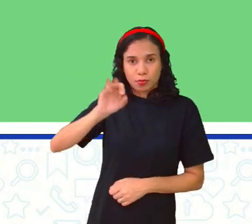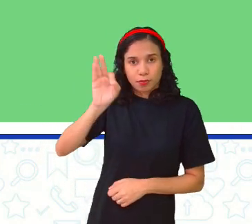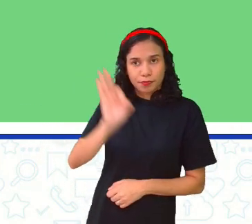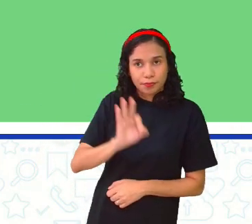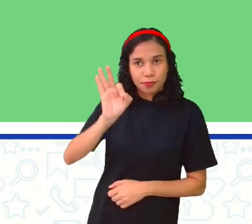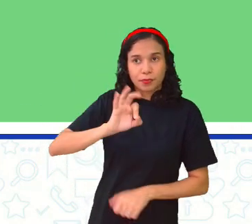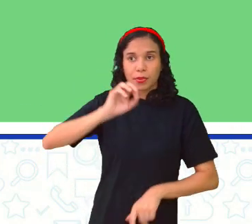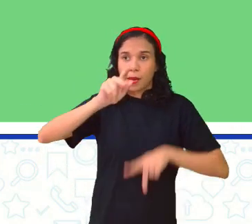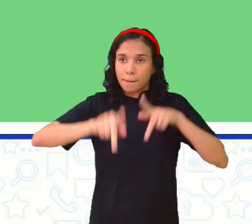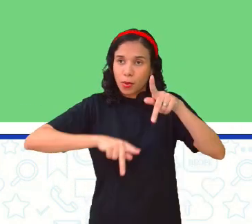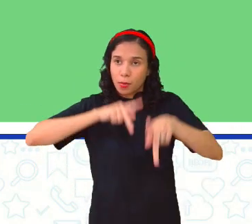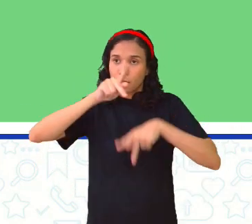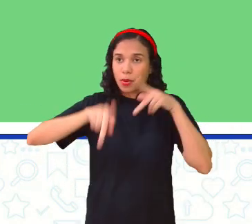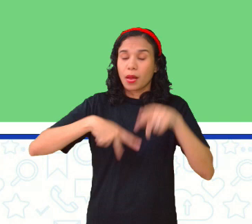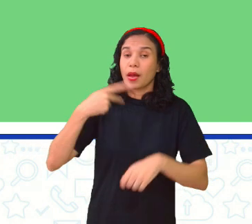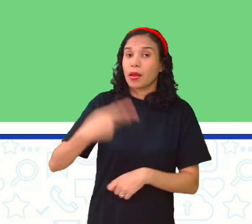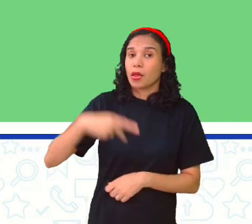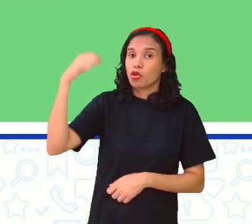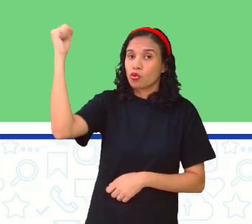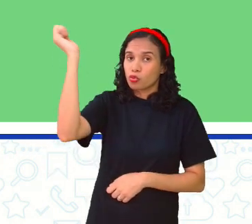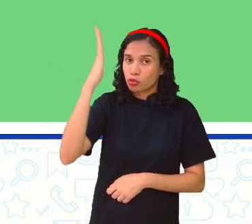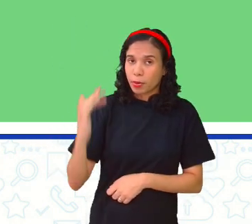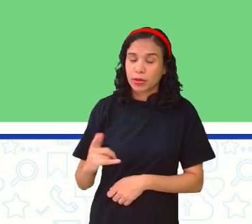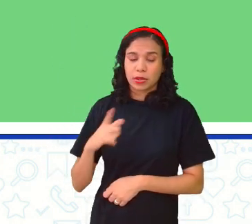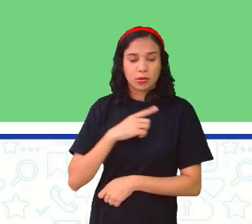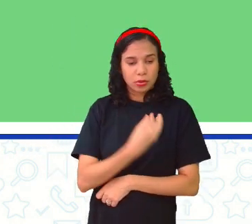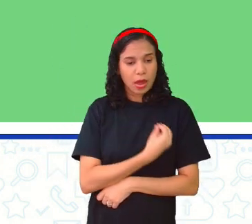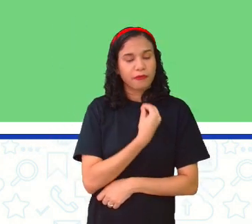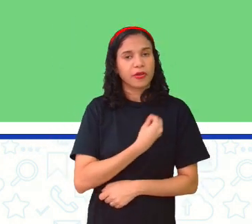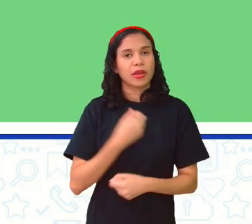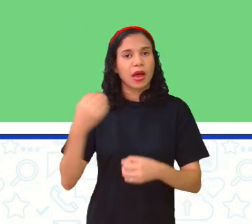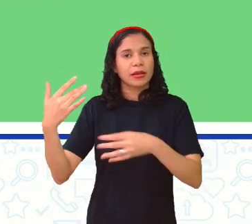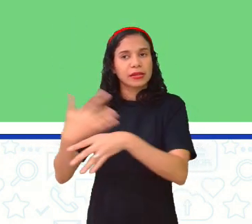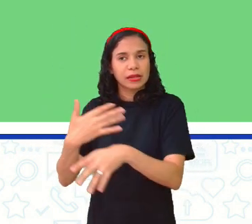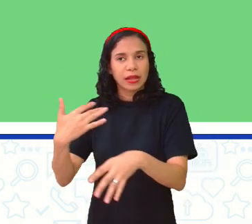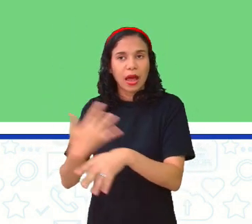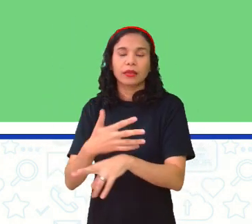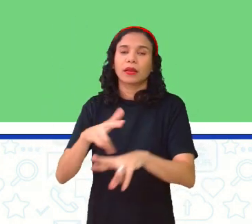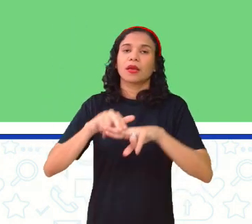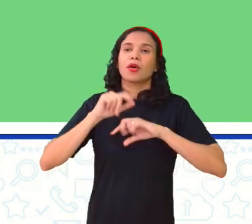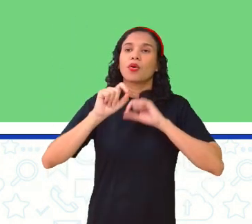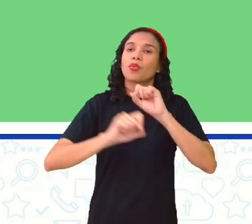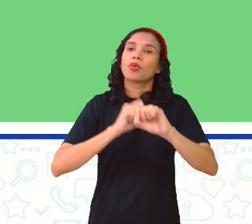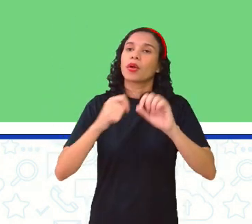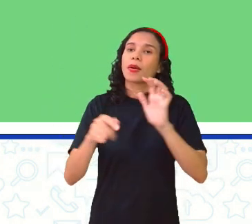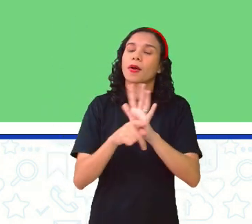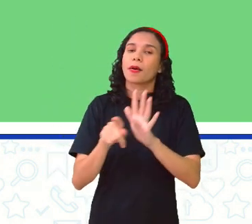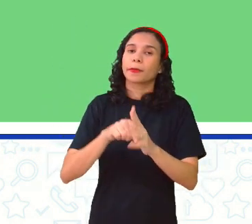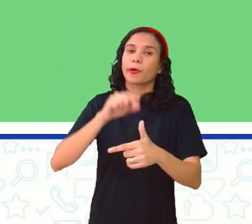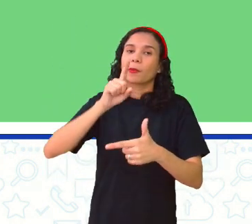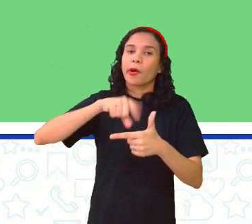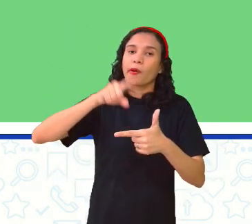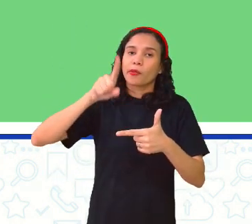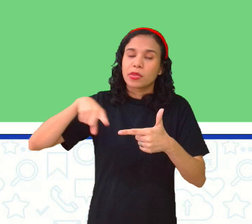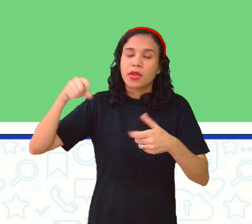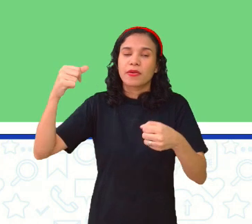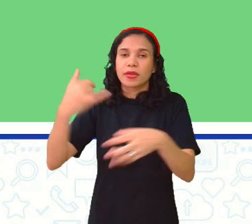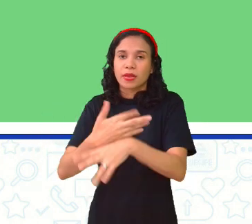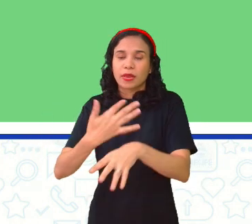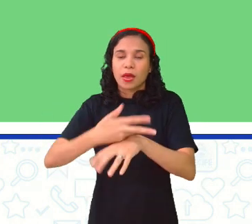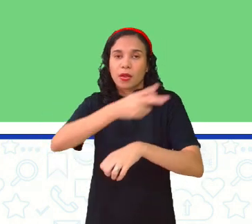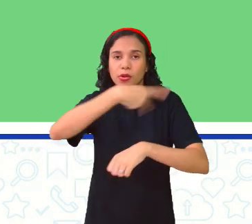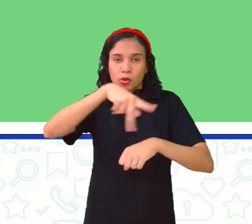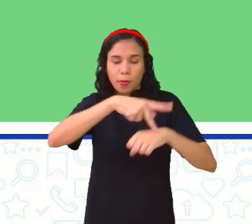da população brasileira vive em áreas urbanas, o que equivale aos níveis de urbanização dos